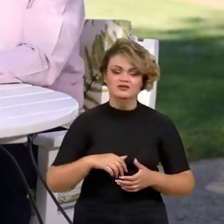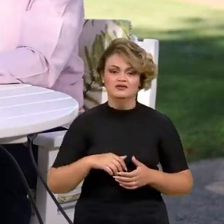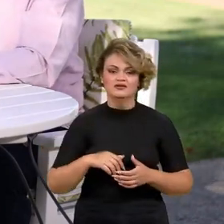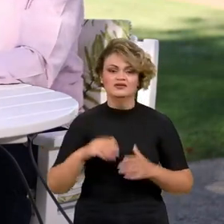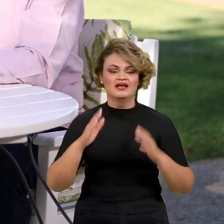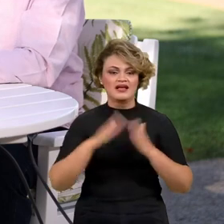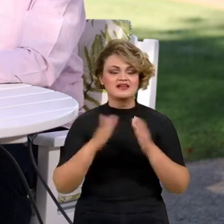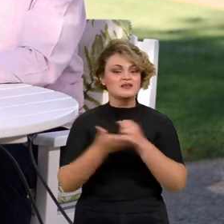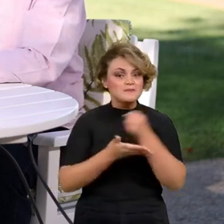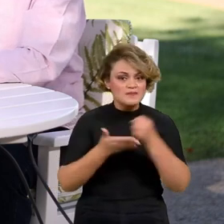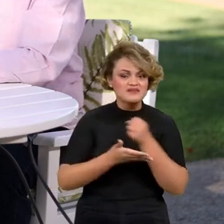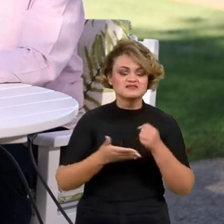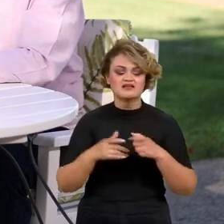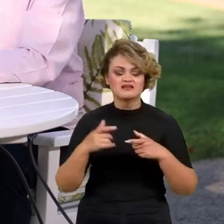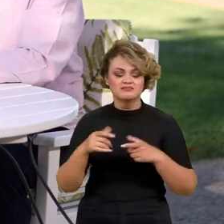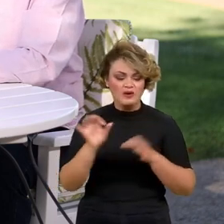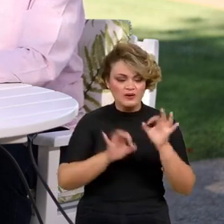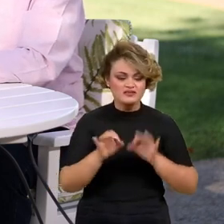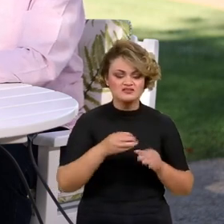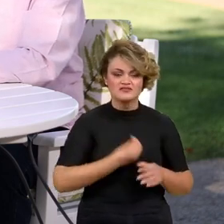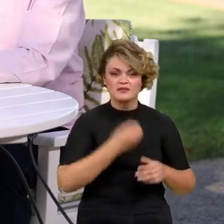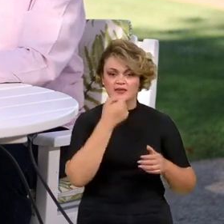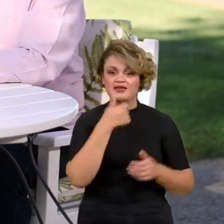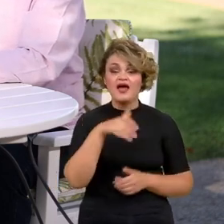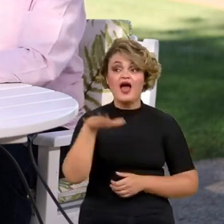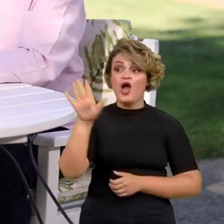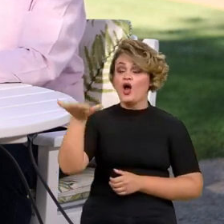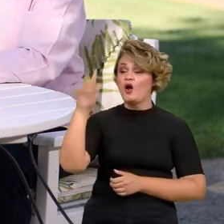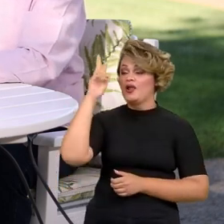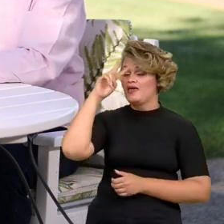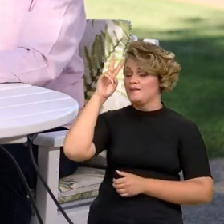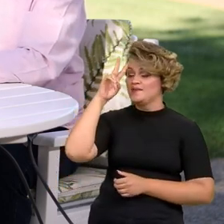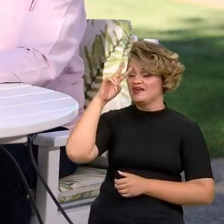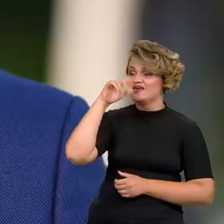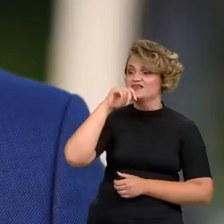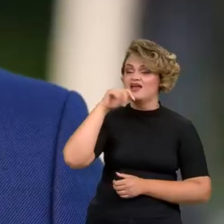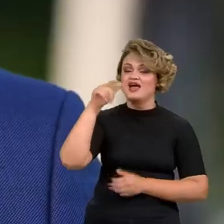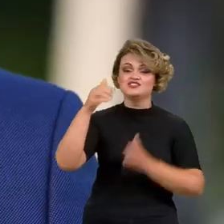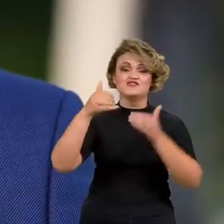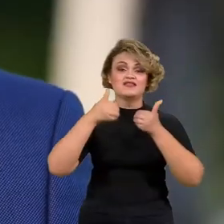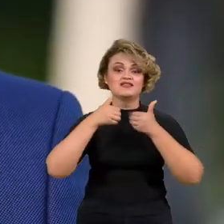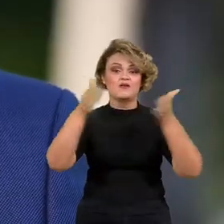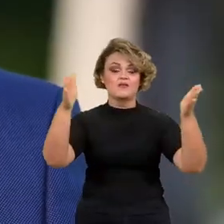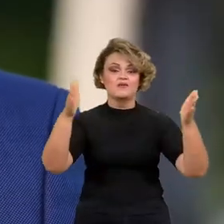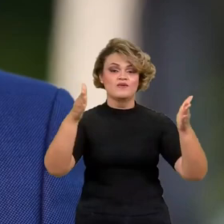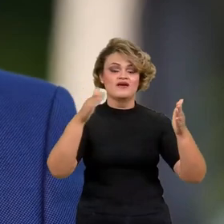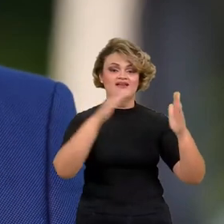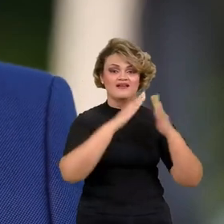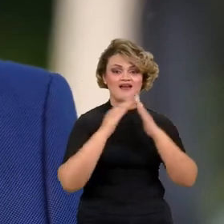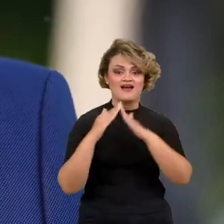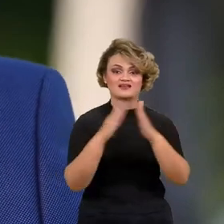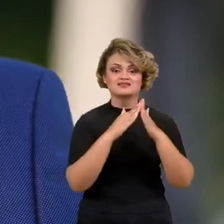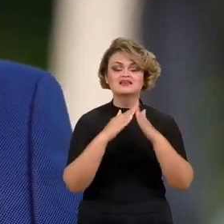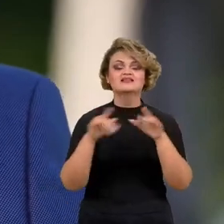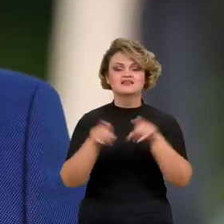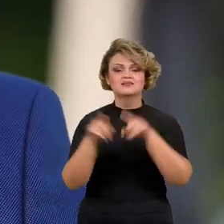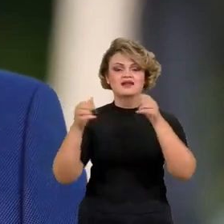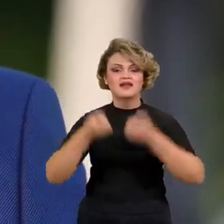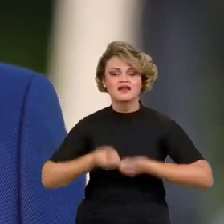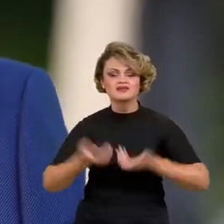precisa para viver de uma maneira inaugurar a casa e ao mesmo tempo na forma lançar um programa